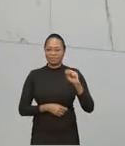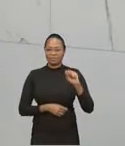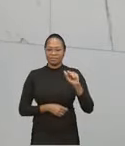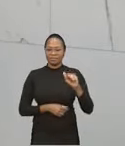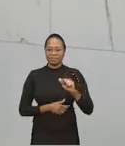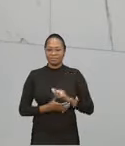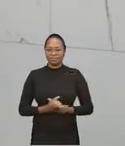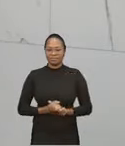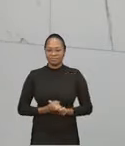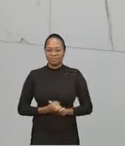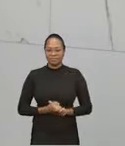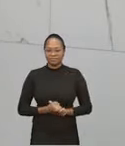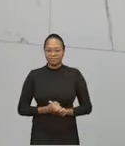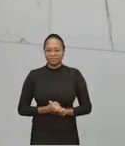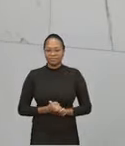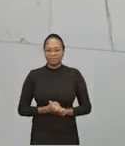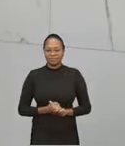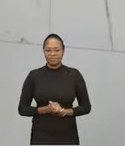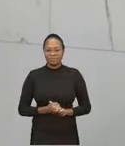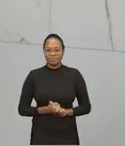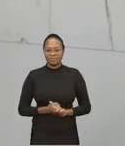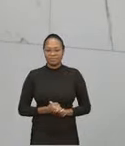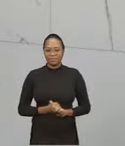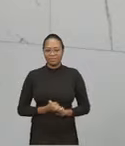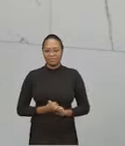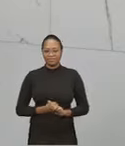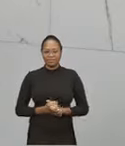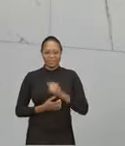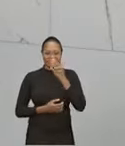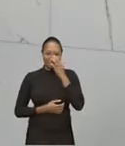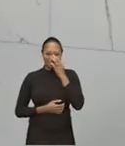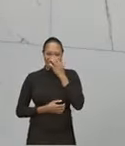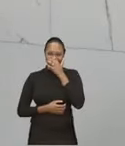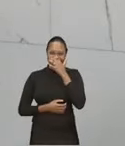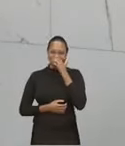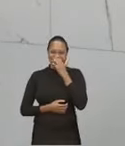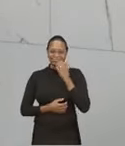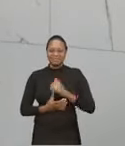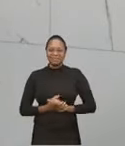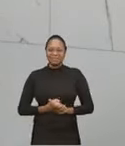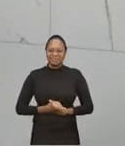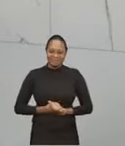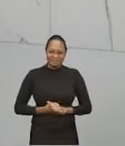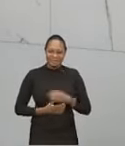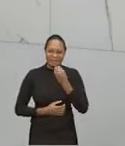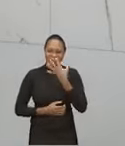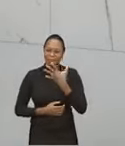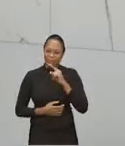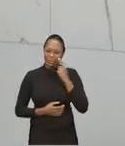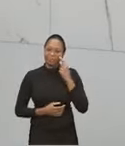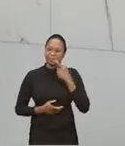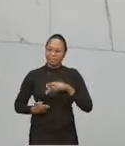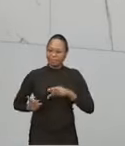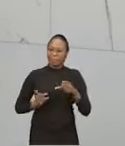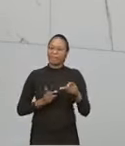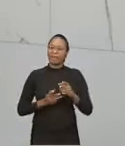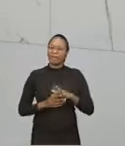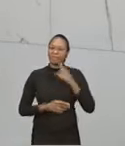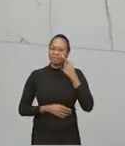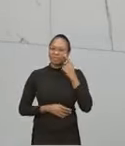Foi? Você roçou, foi? Ah, então que bom que você roçou. Aí, eu desço mais um